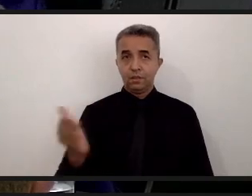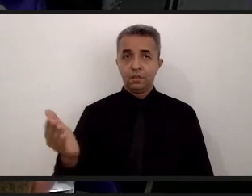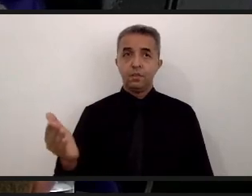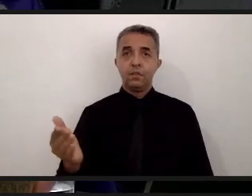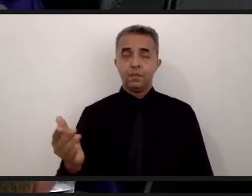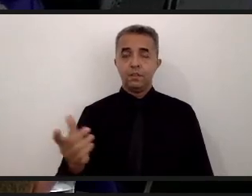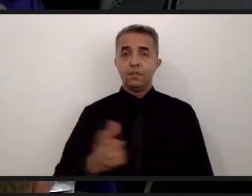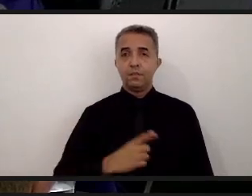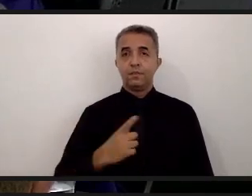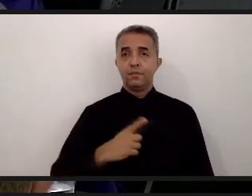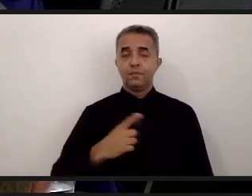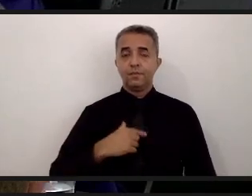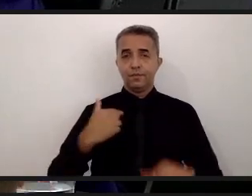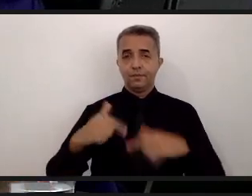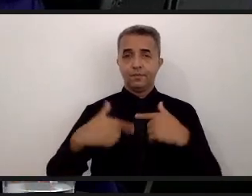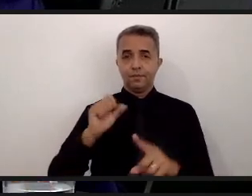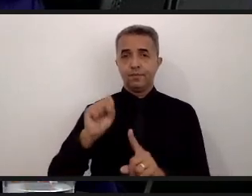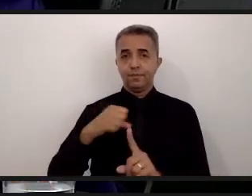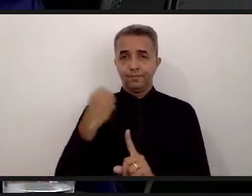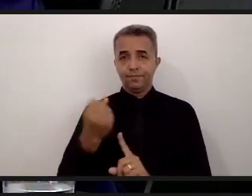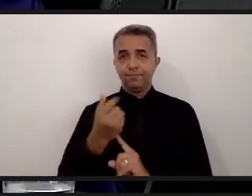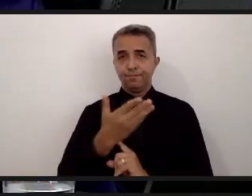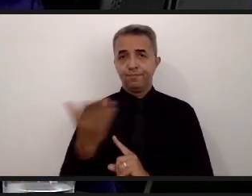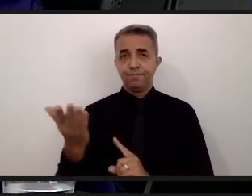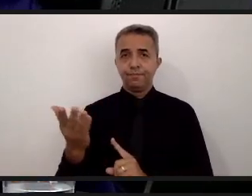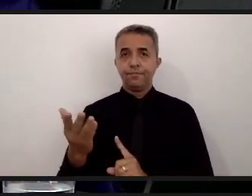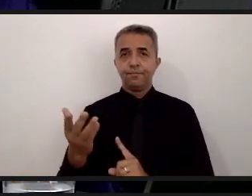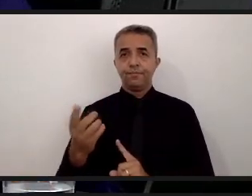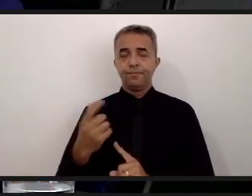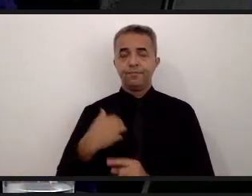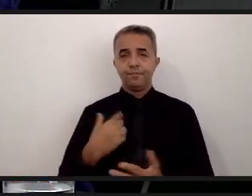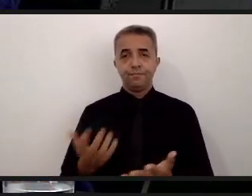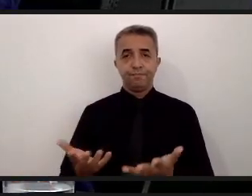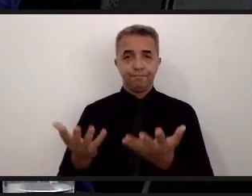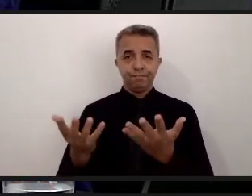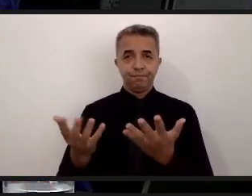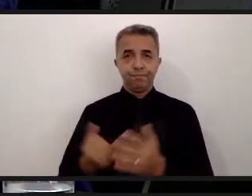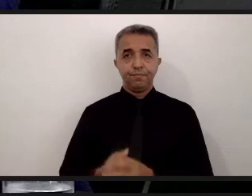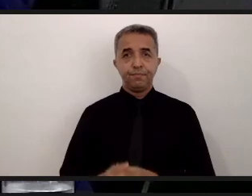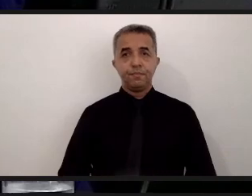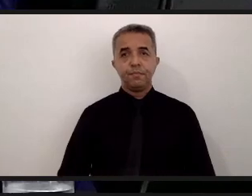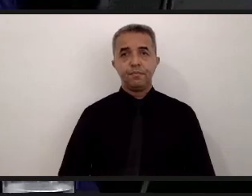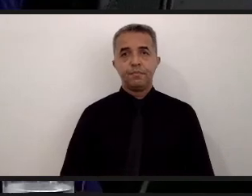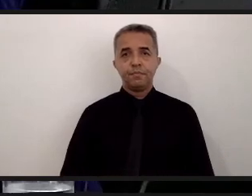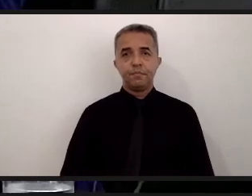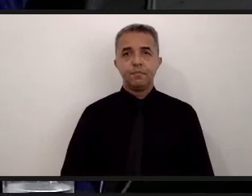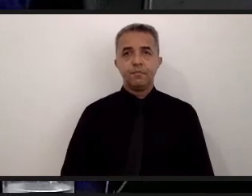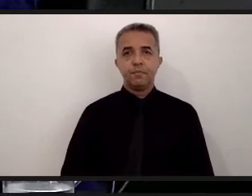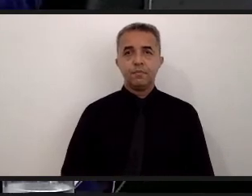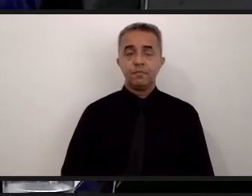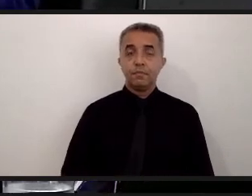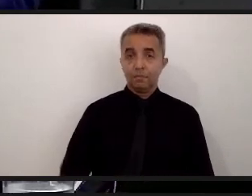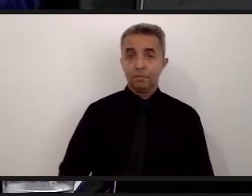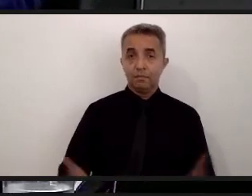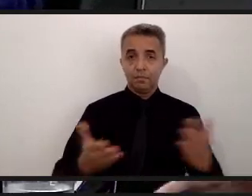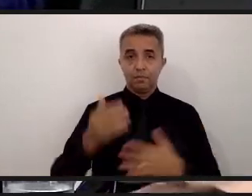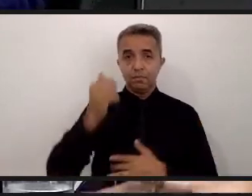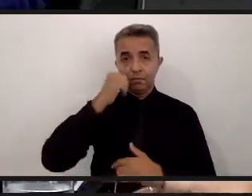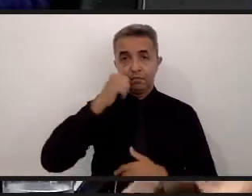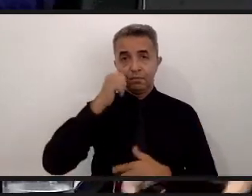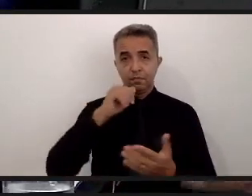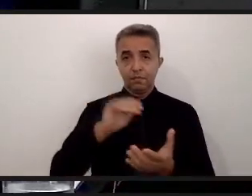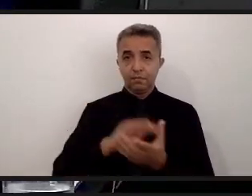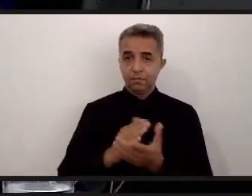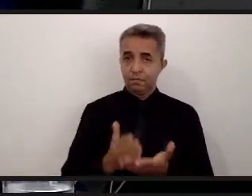sociais também, tá? Então, isso há que engrandecer. Quero passar nesse momento a fala à minha esposa, a